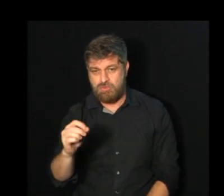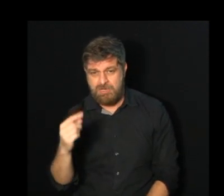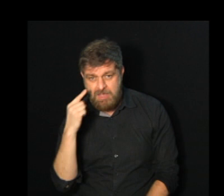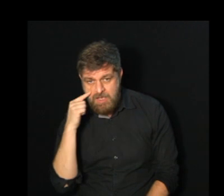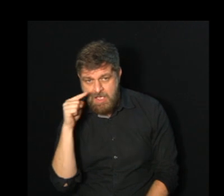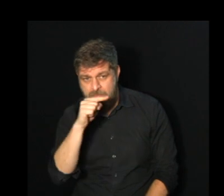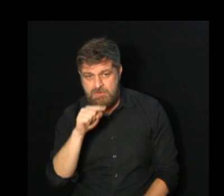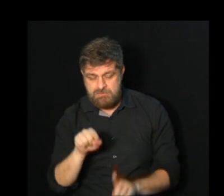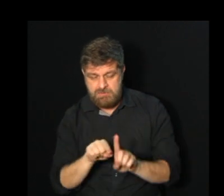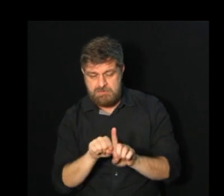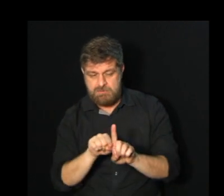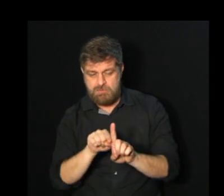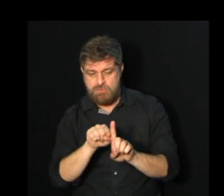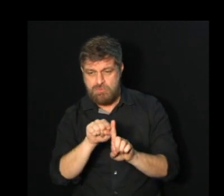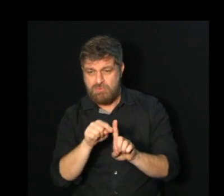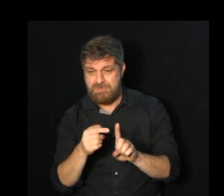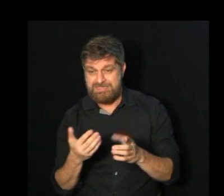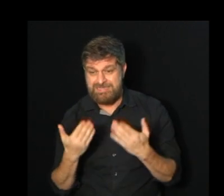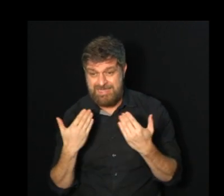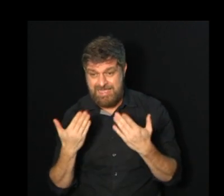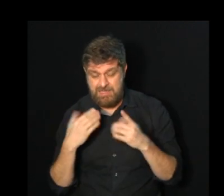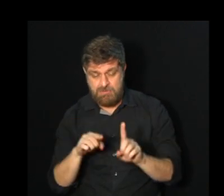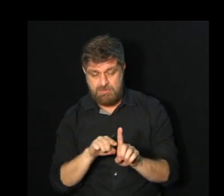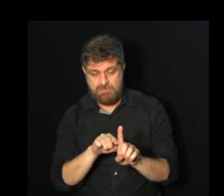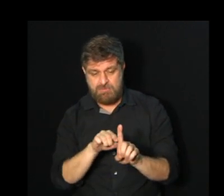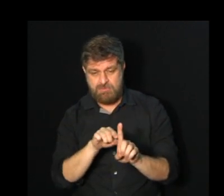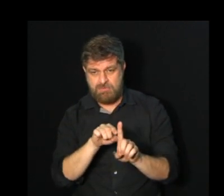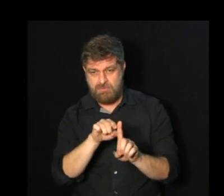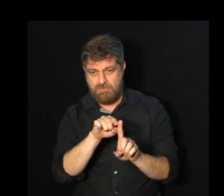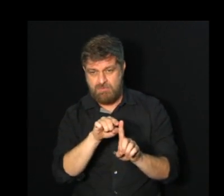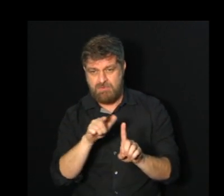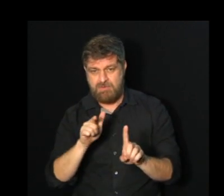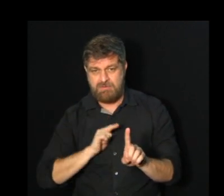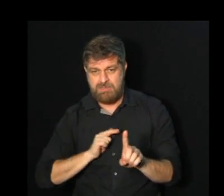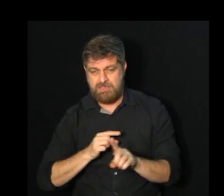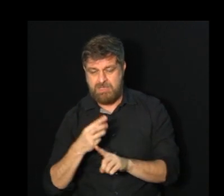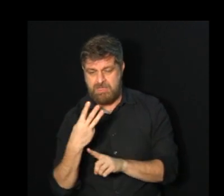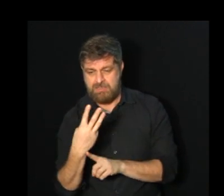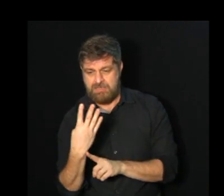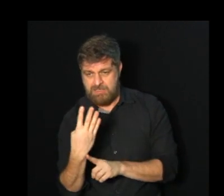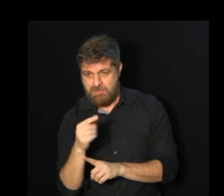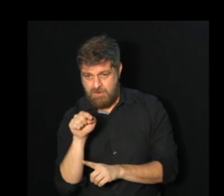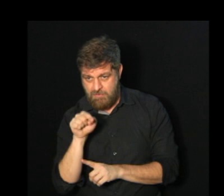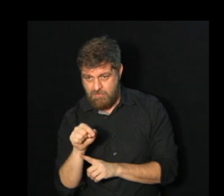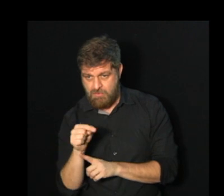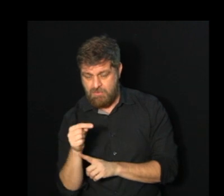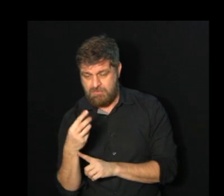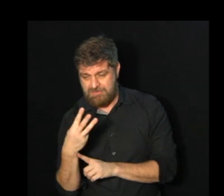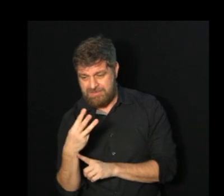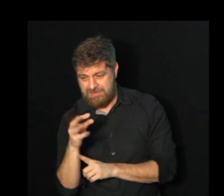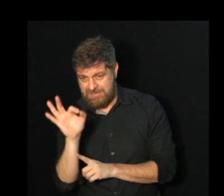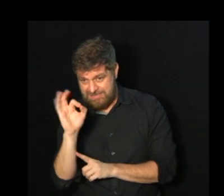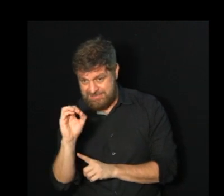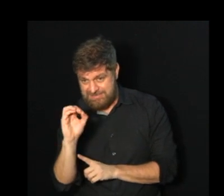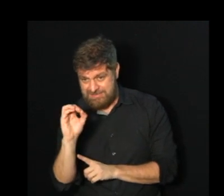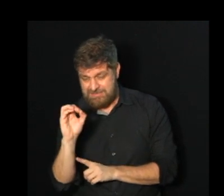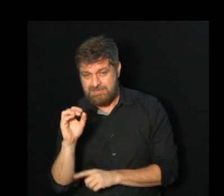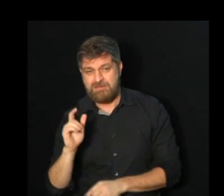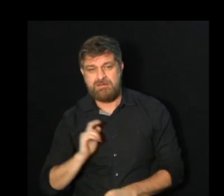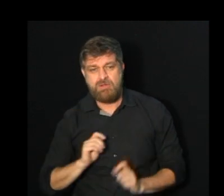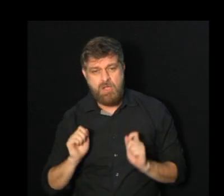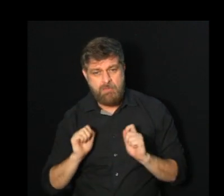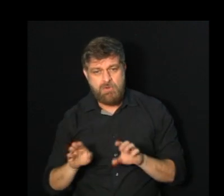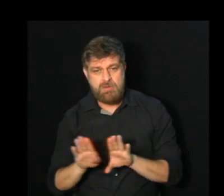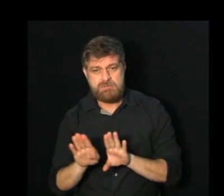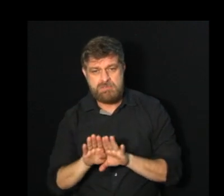temperatura que está ocorrendo no computador, né? Então tem 34,3 graus. Eu posso ver também